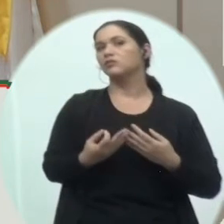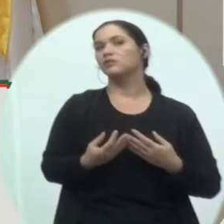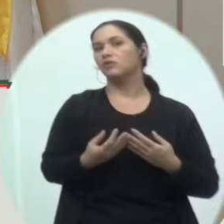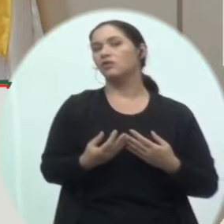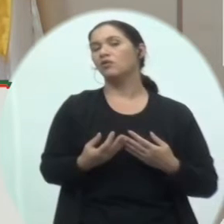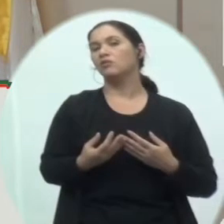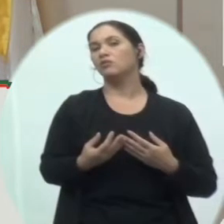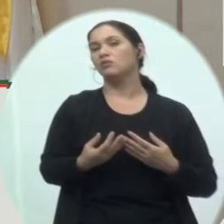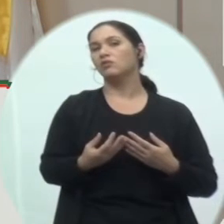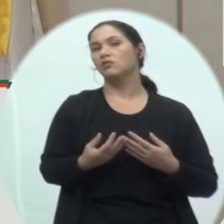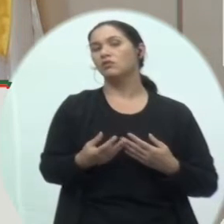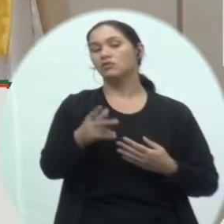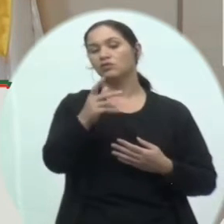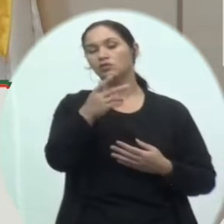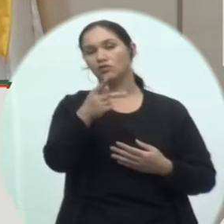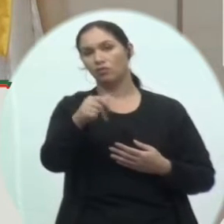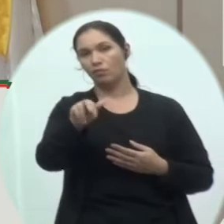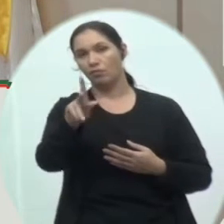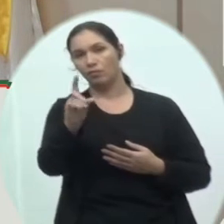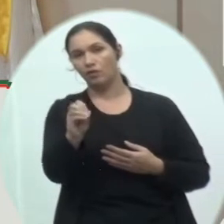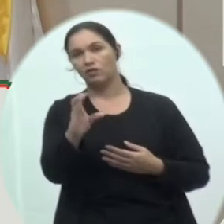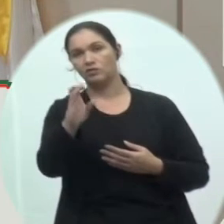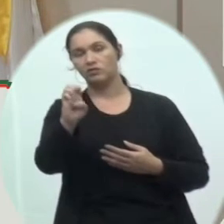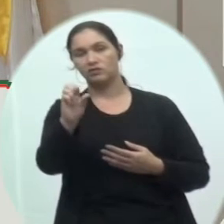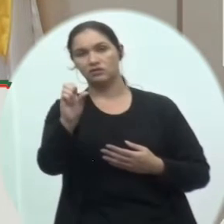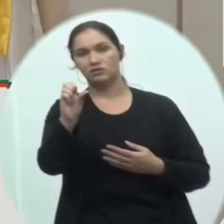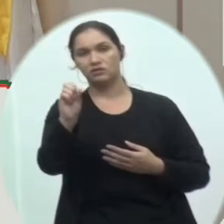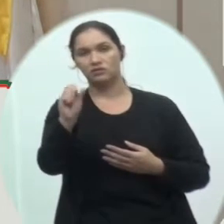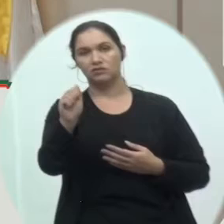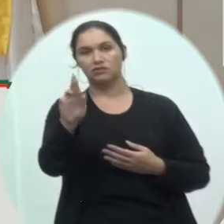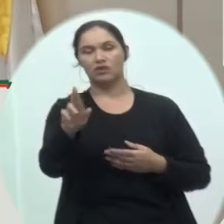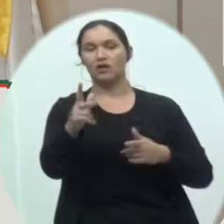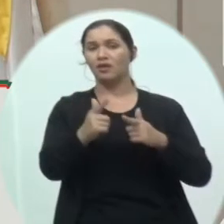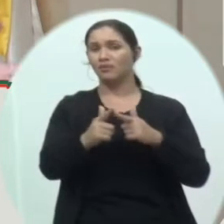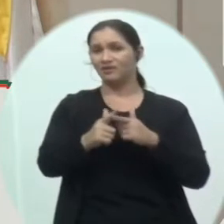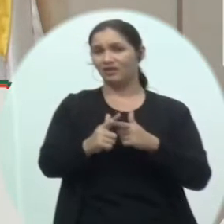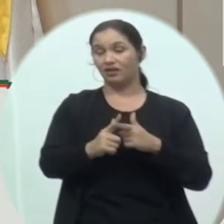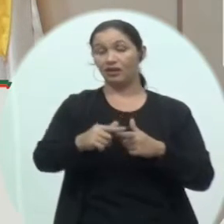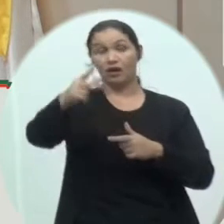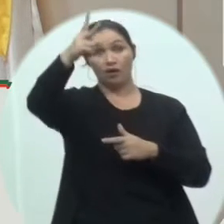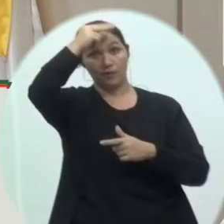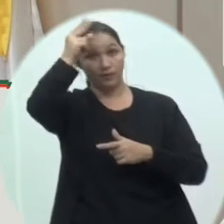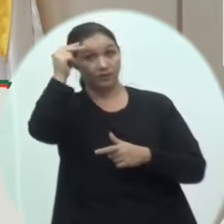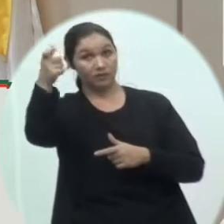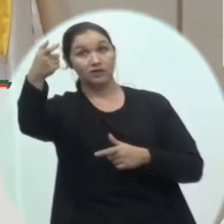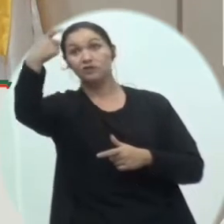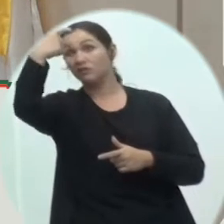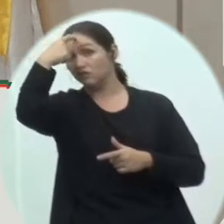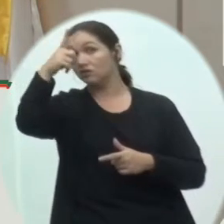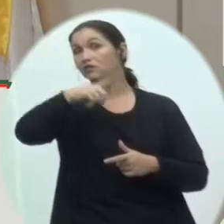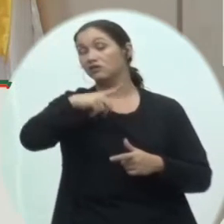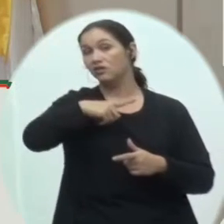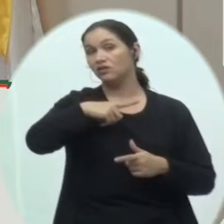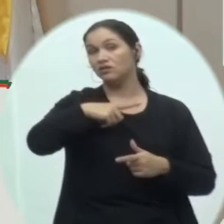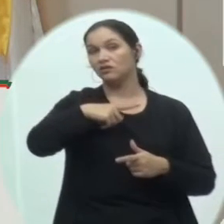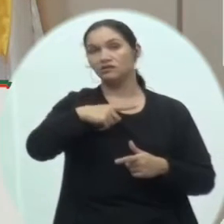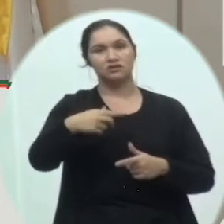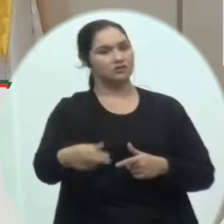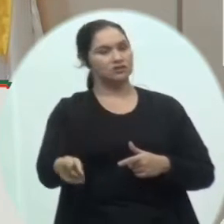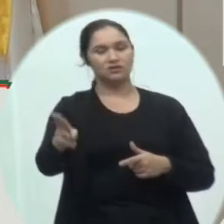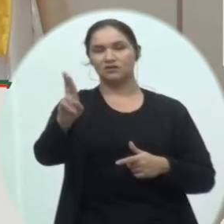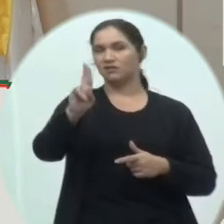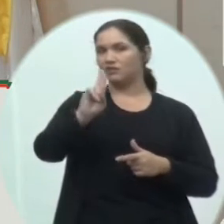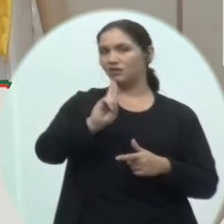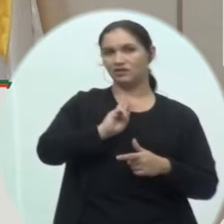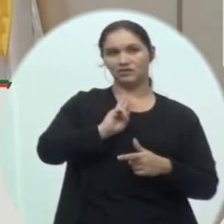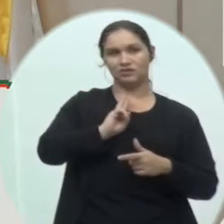que não tem que responder. Até porque o prefeito tem consciência de que se não houver resposta, existe penalidade